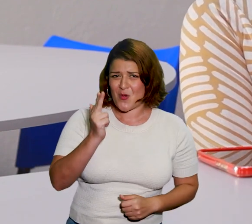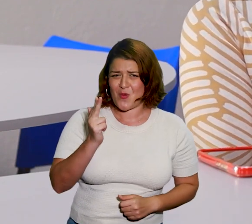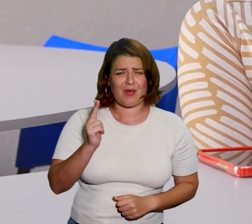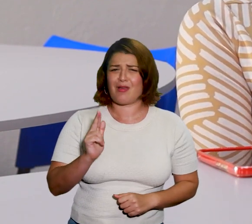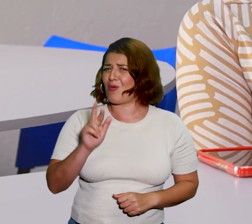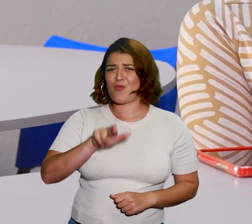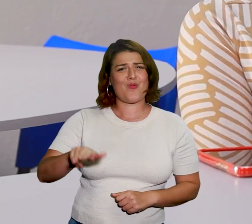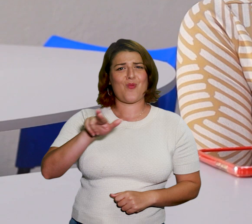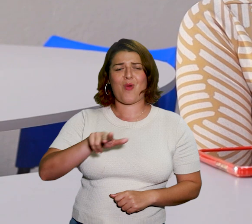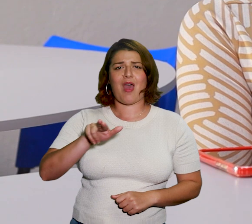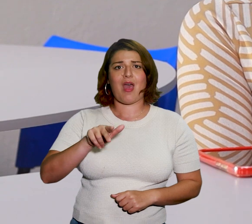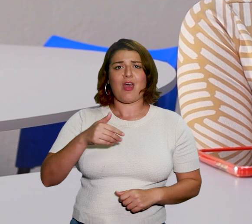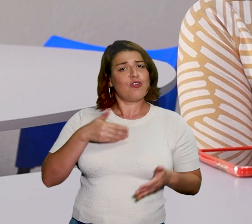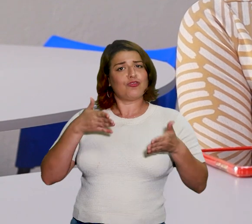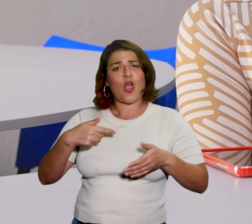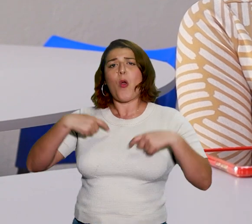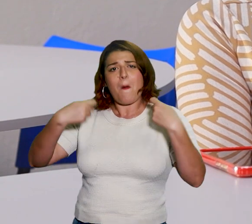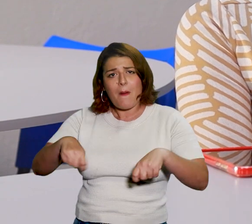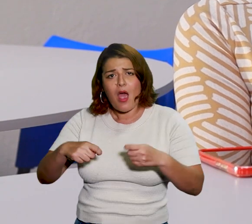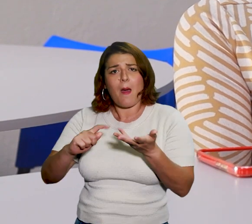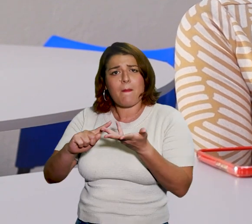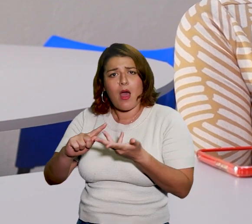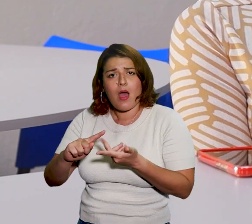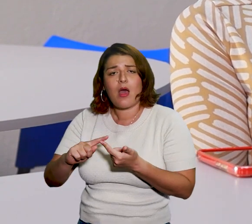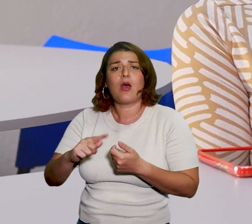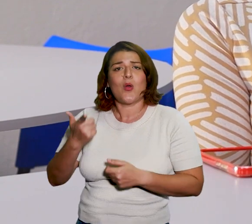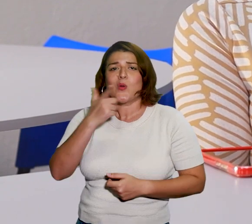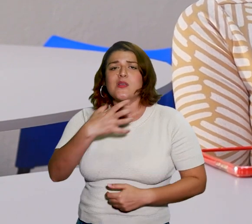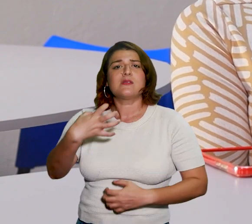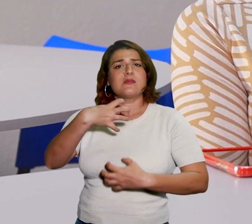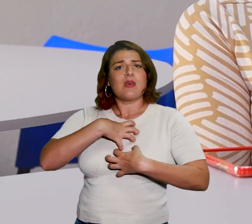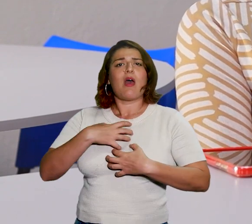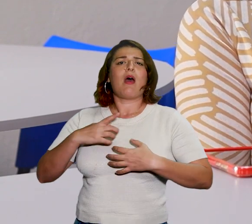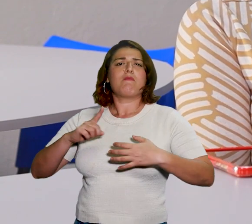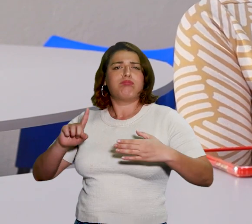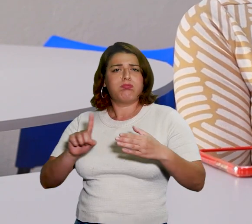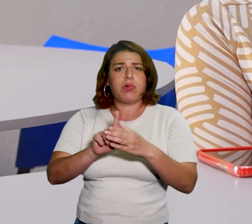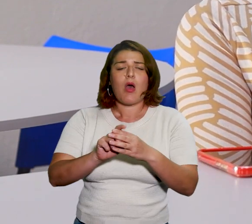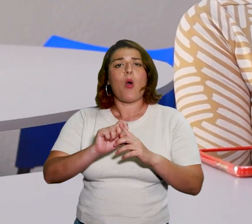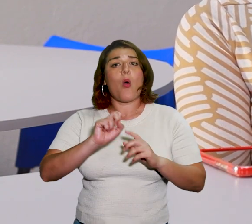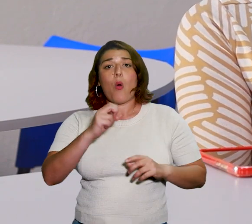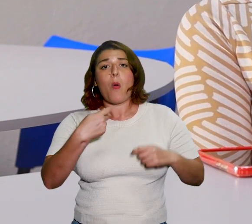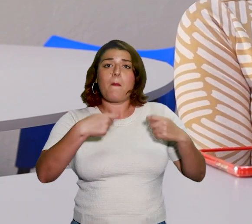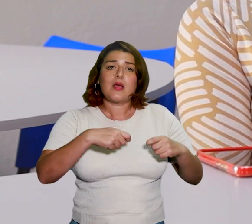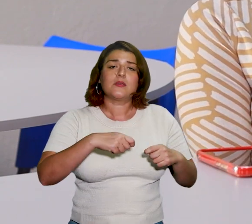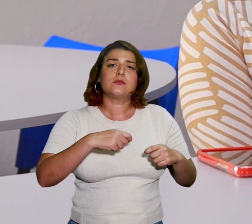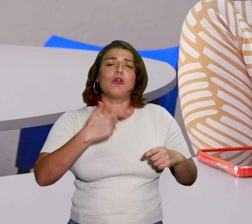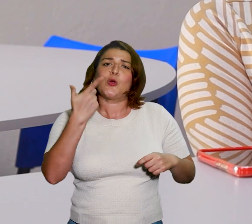é vergonhoso você chegar e dizer: ah, eu preciso disso para poder me sentir parte, ou então preciso disso para